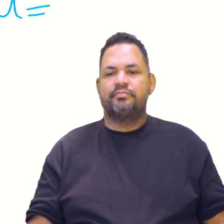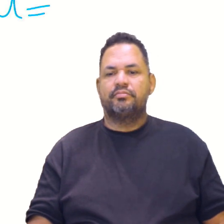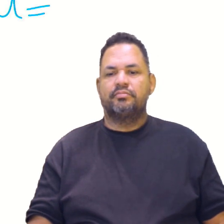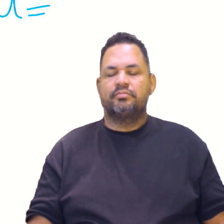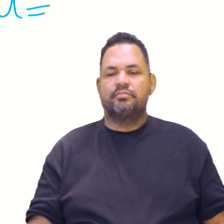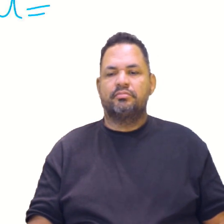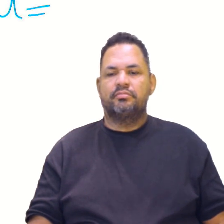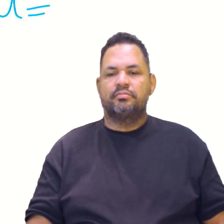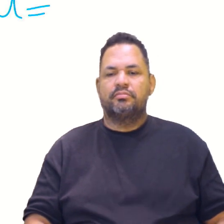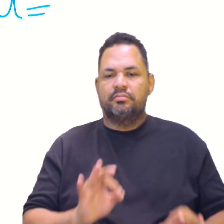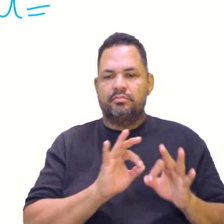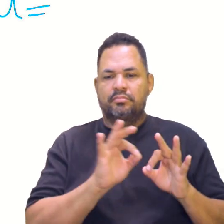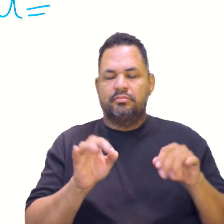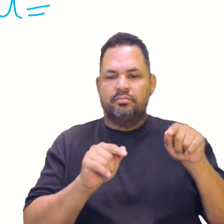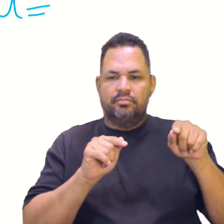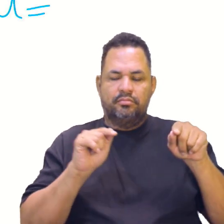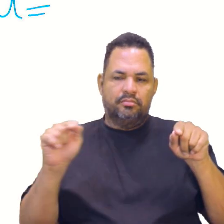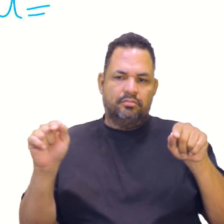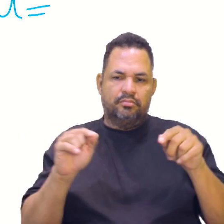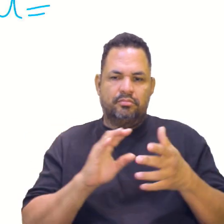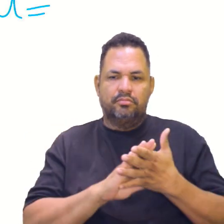distância, então, entre esse ponto e essa reta?